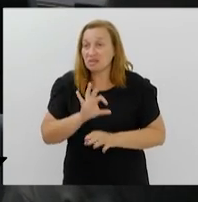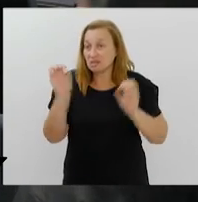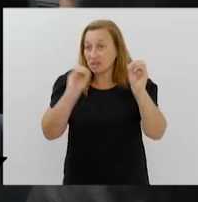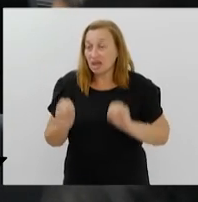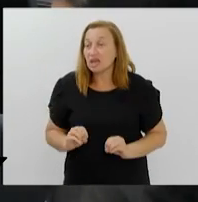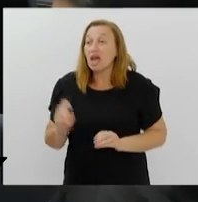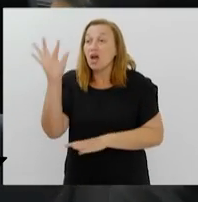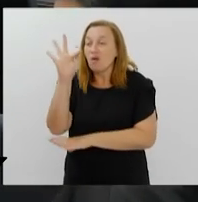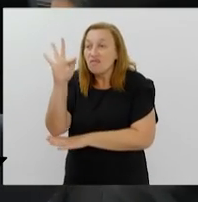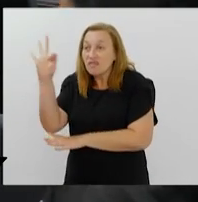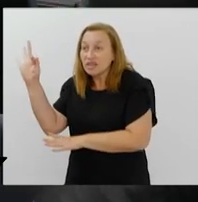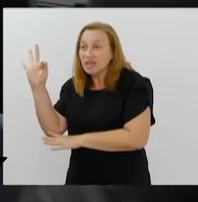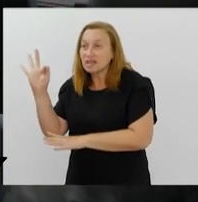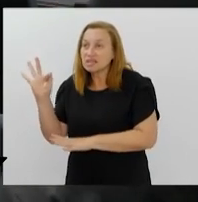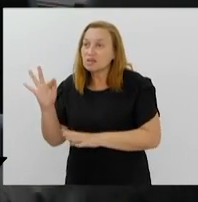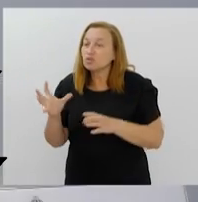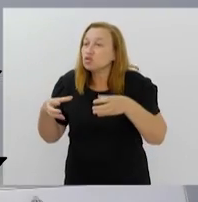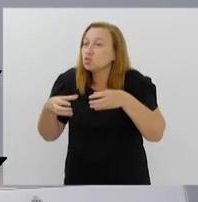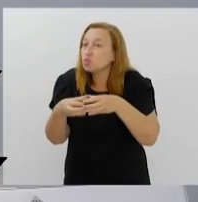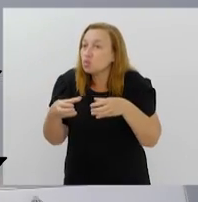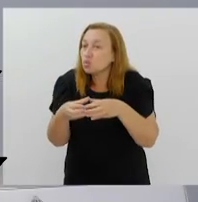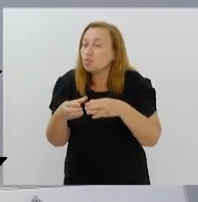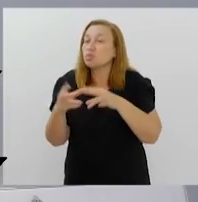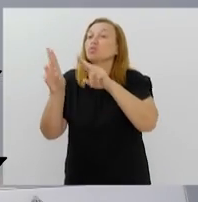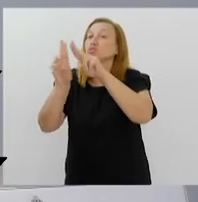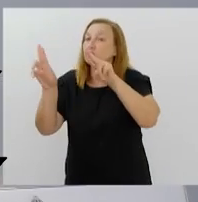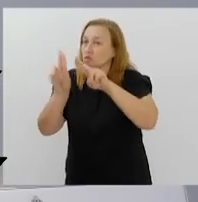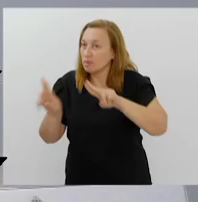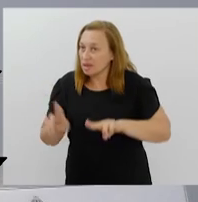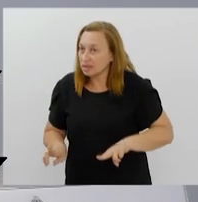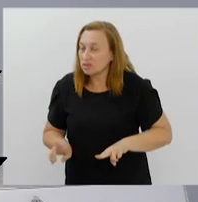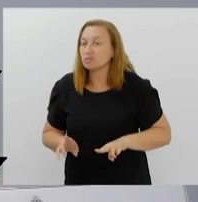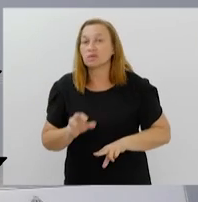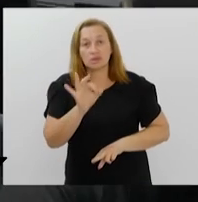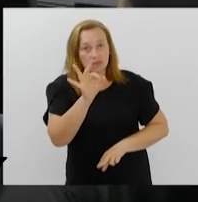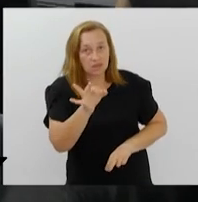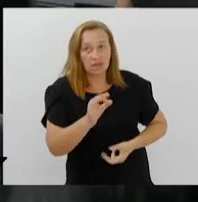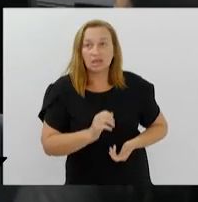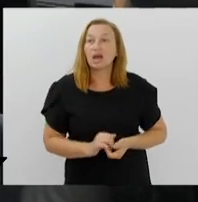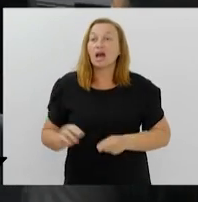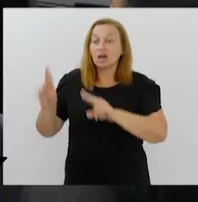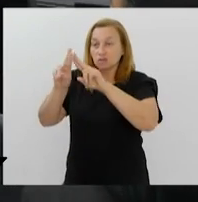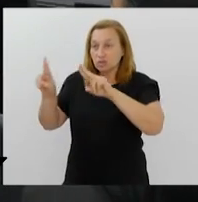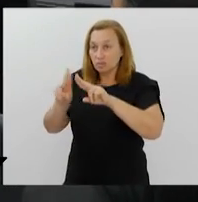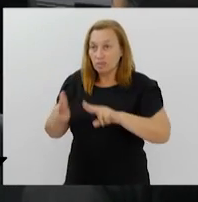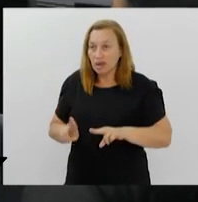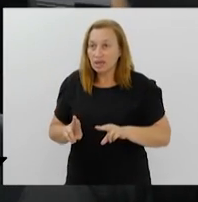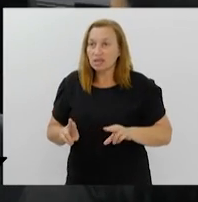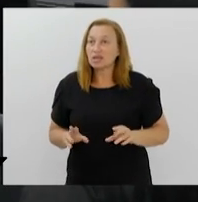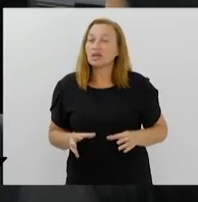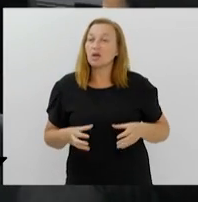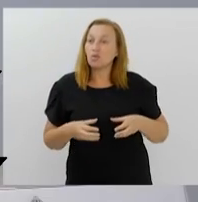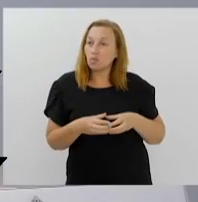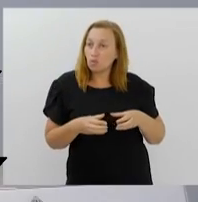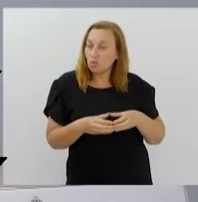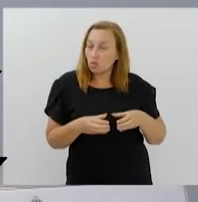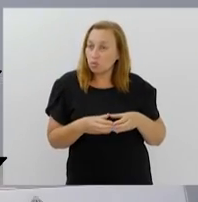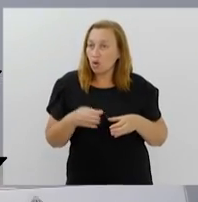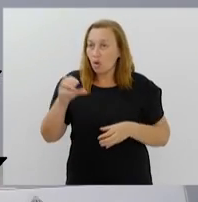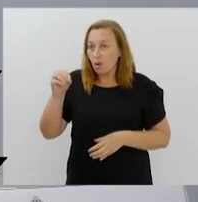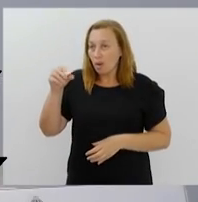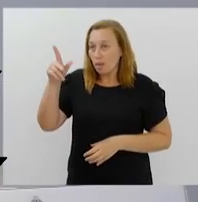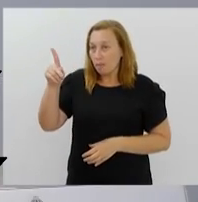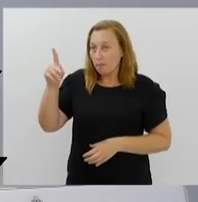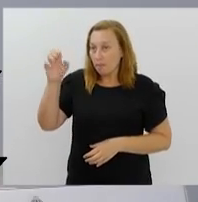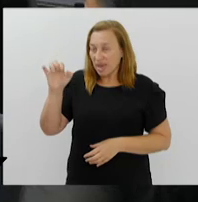federação de unimeds é isso é uma federação de unimeds isso as unimeds são as operadoras as unimeds são as